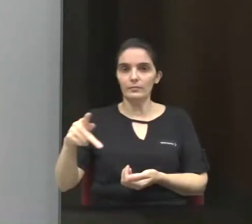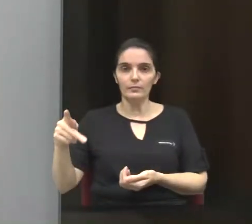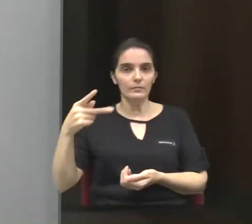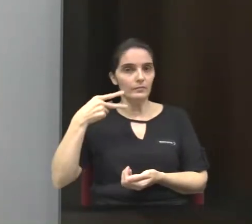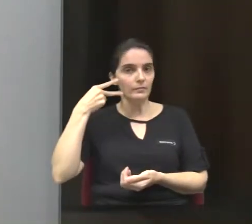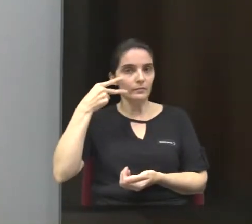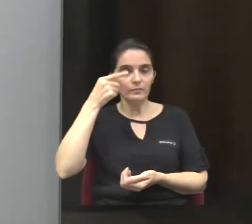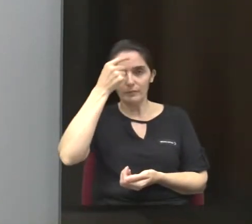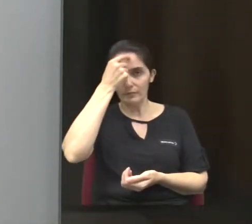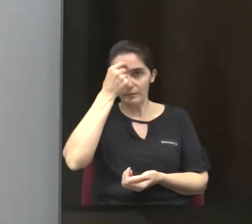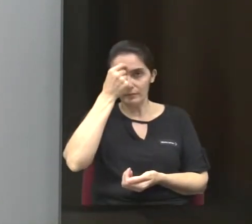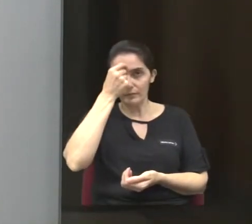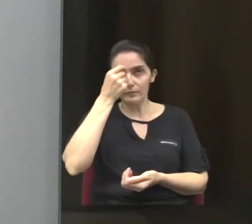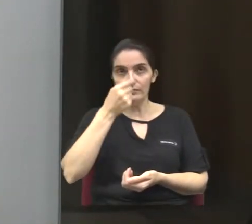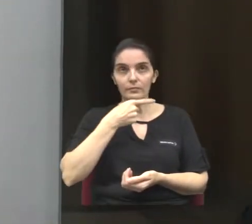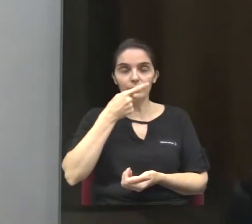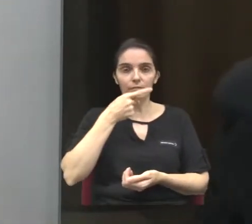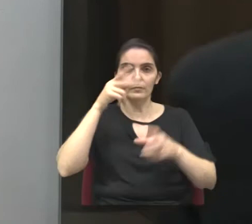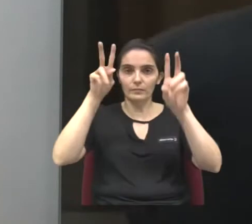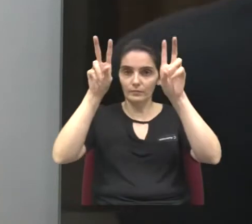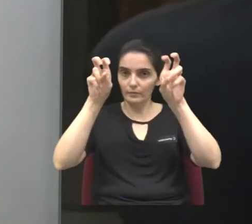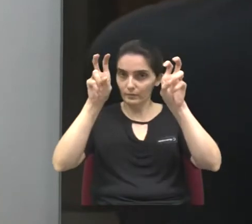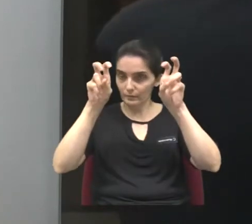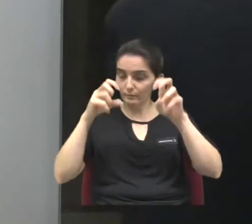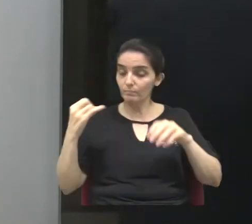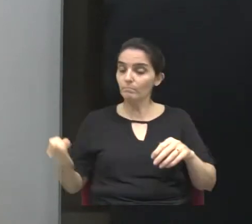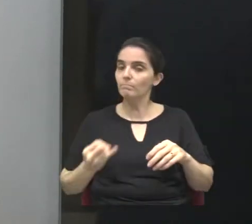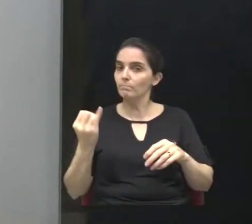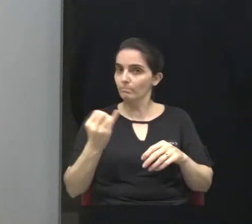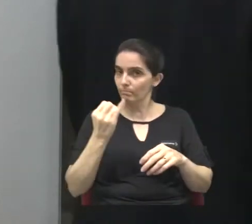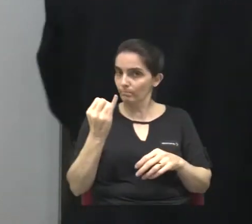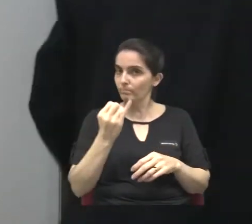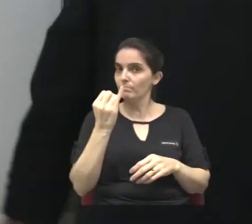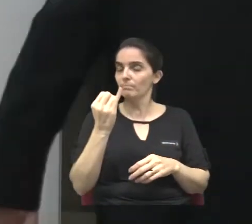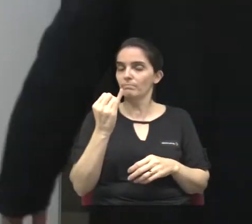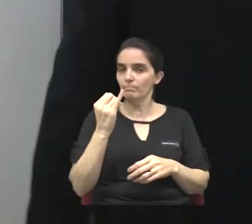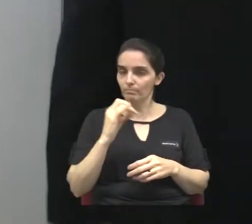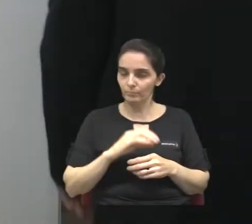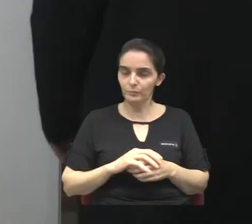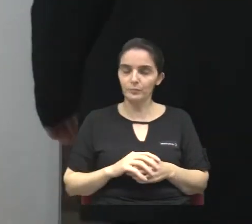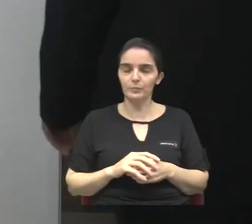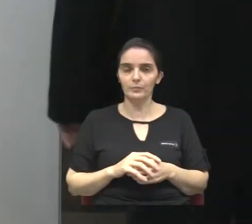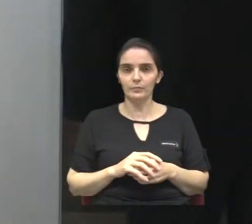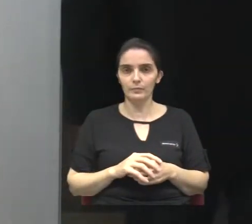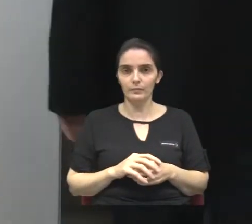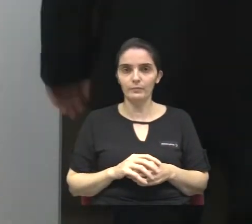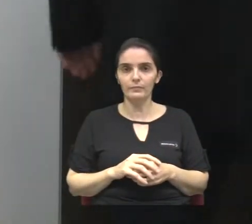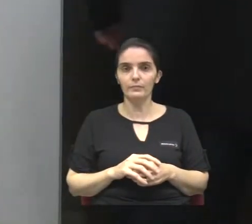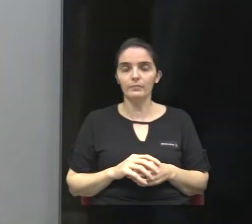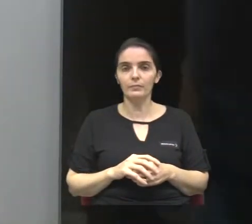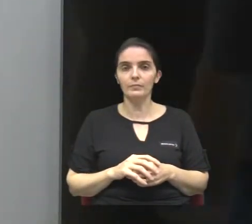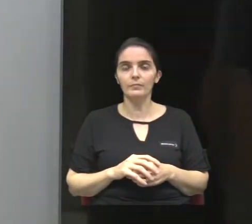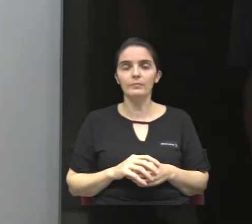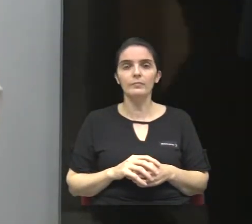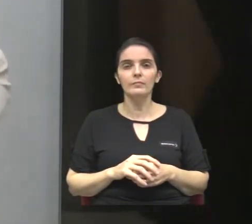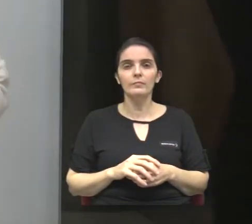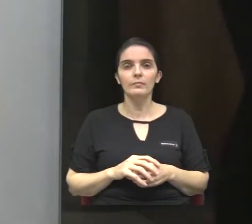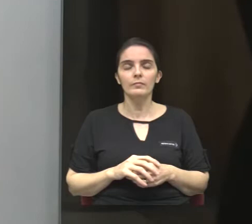fala de um assunto que é de suma importância e do qual tem conhecimento e aqui queria